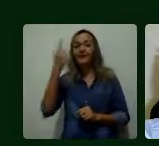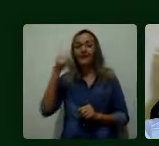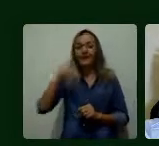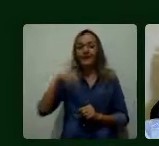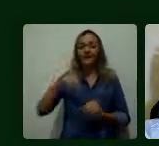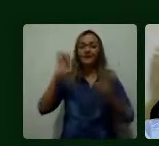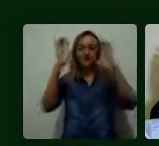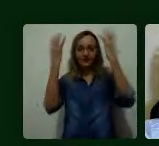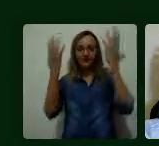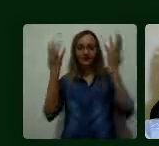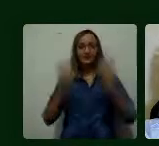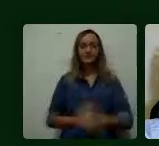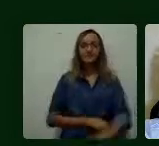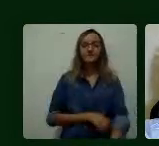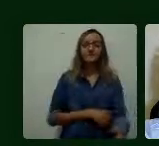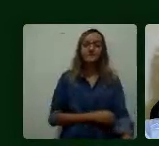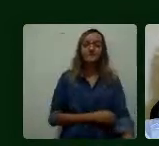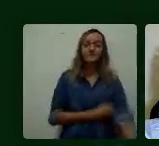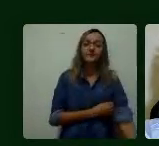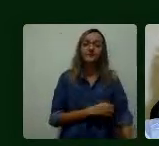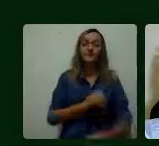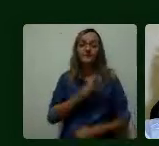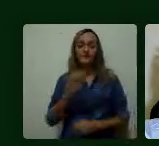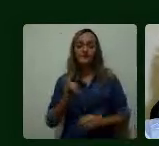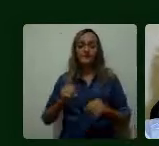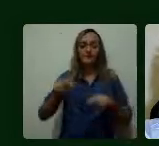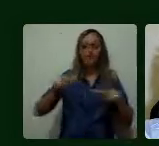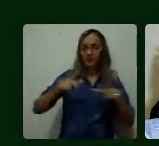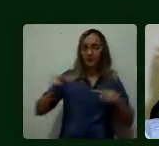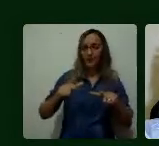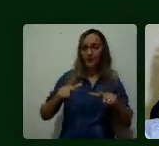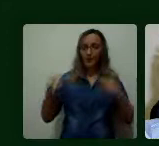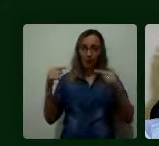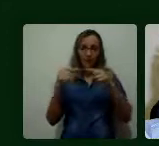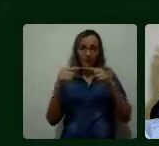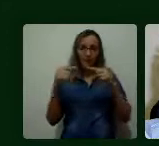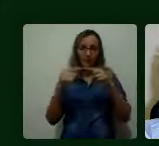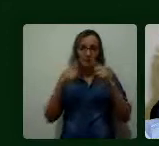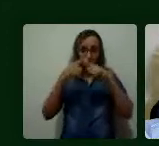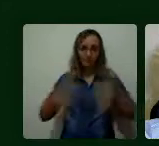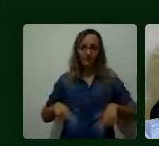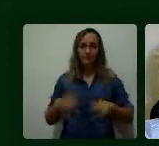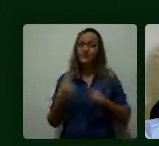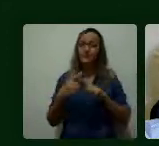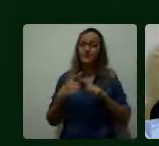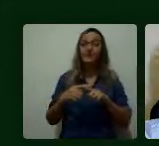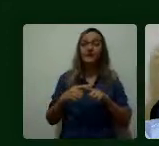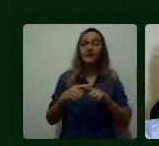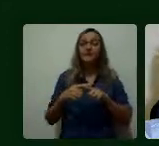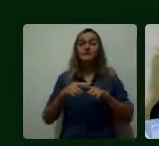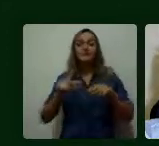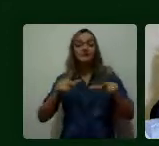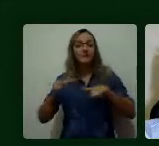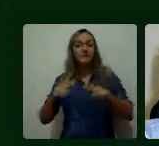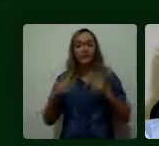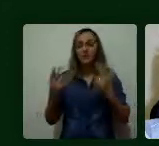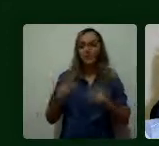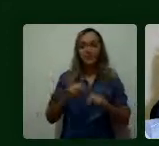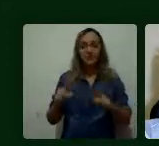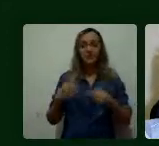É, então, ele pode pegar esse projeto, adaptar, ele vai ter que adaptar para a maratona, vai ter que adaptar para os desafios e coletar os